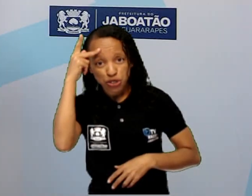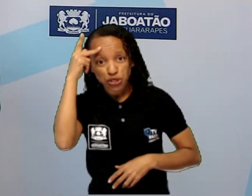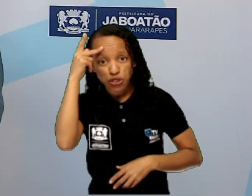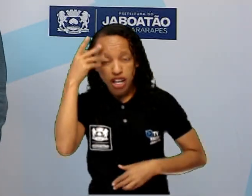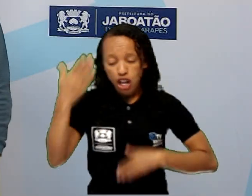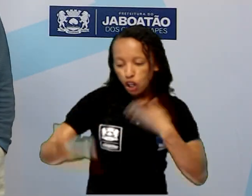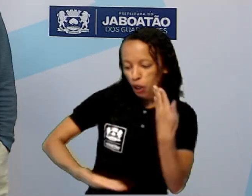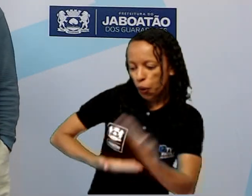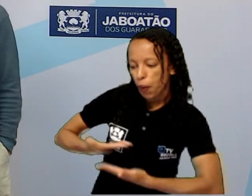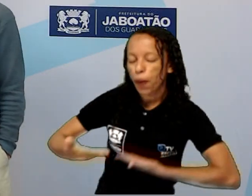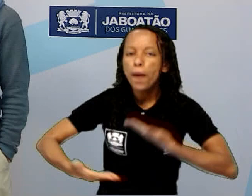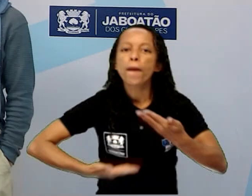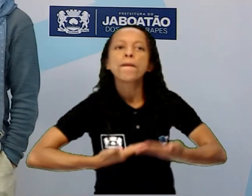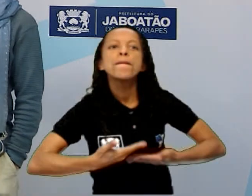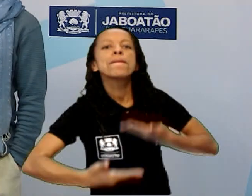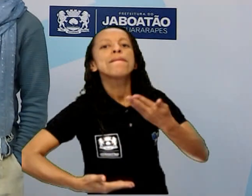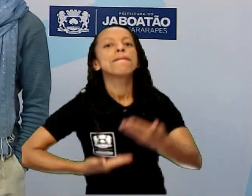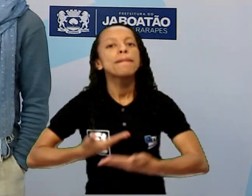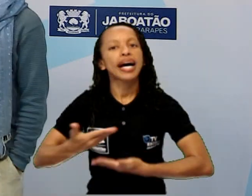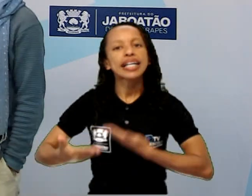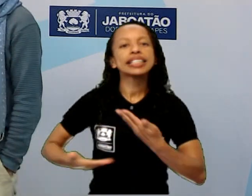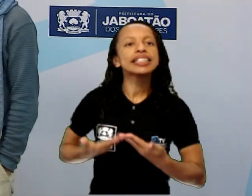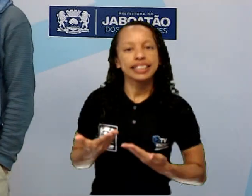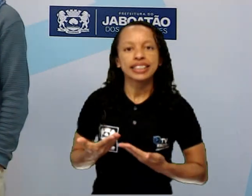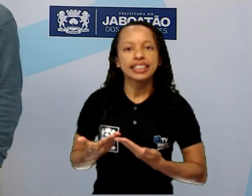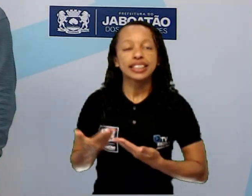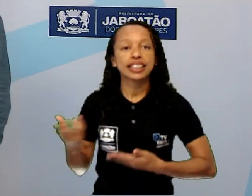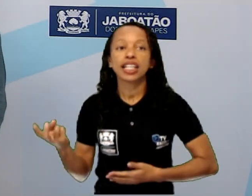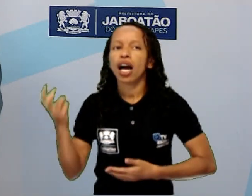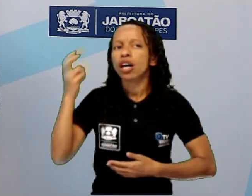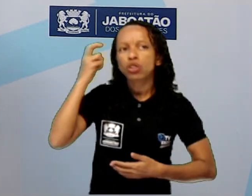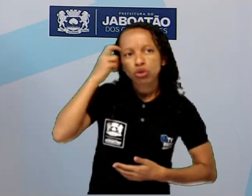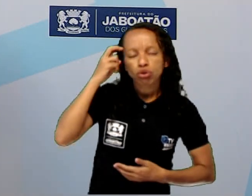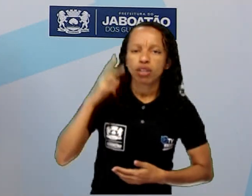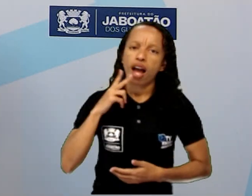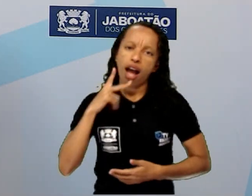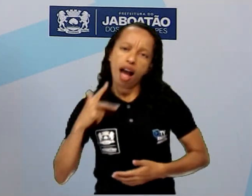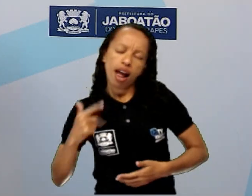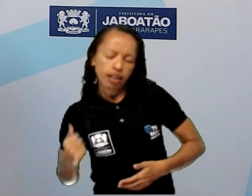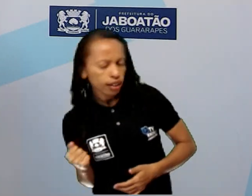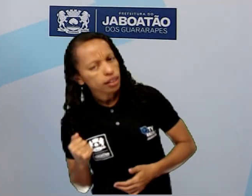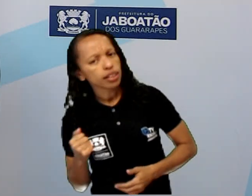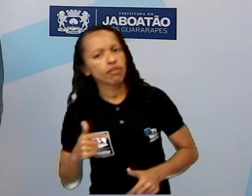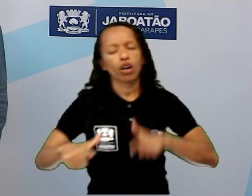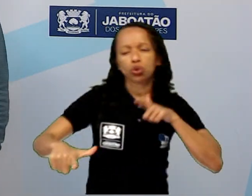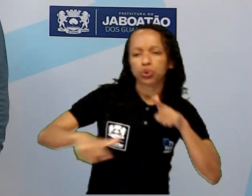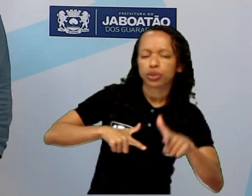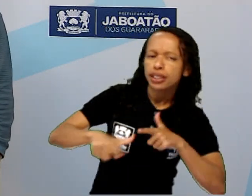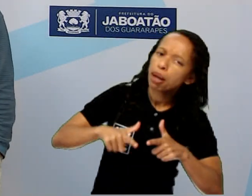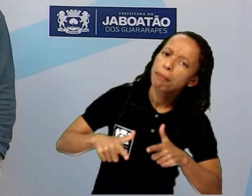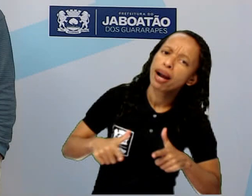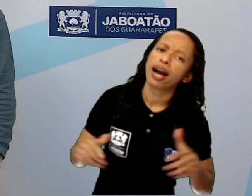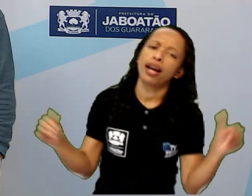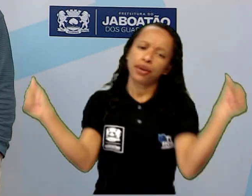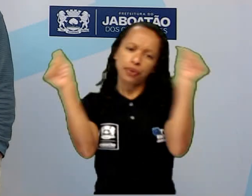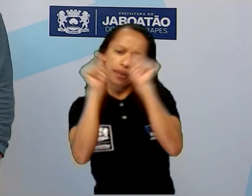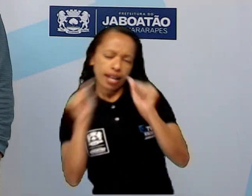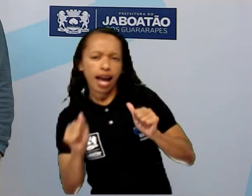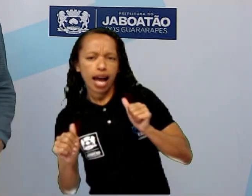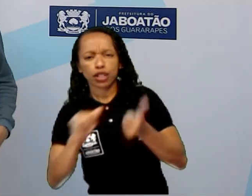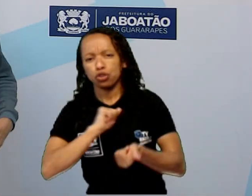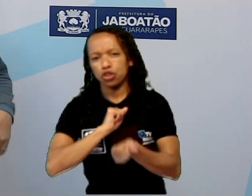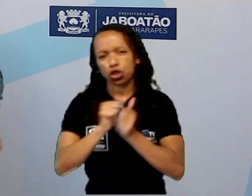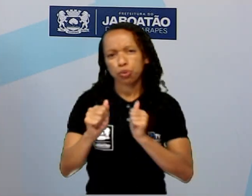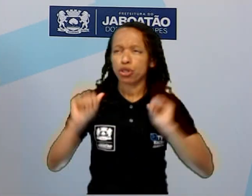a religião, as artes, o trabalho, os esportes, as festas, entre